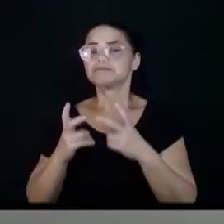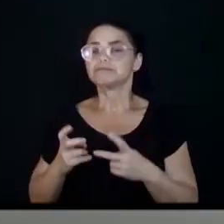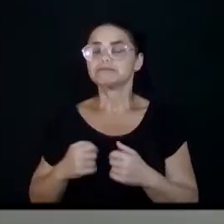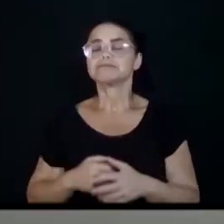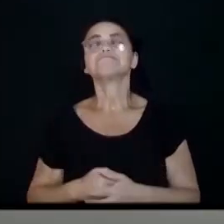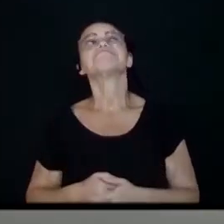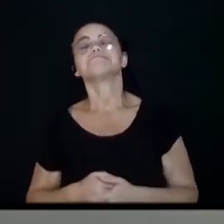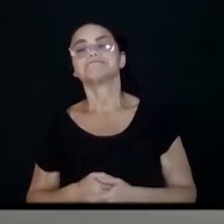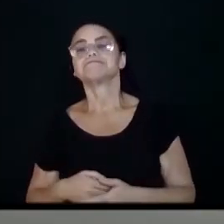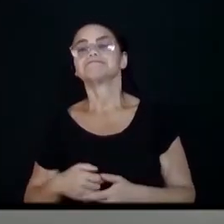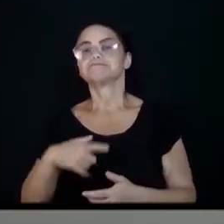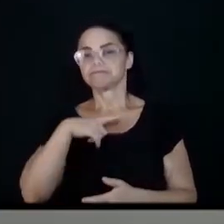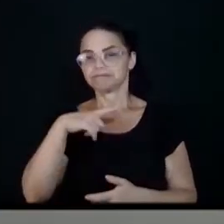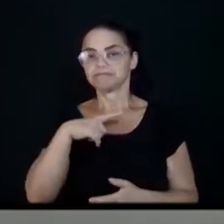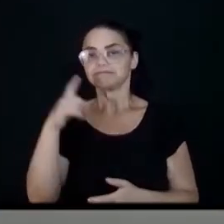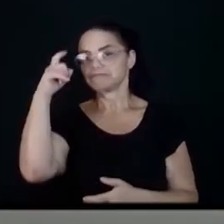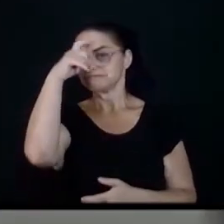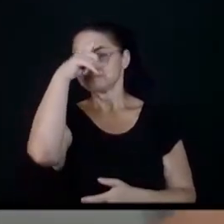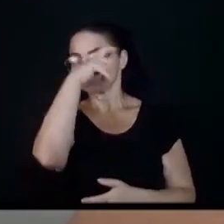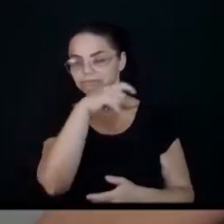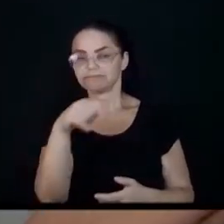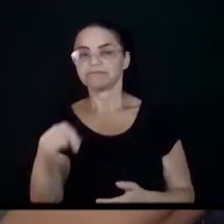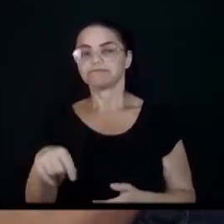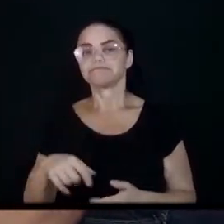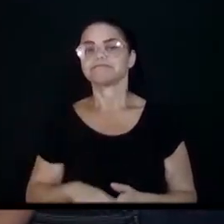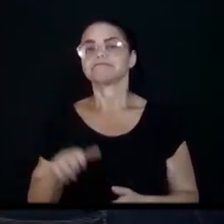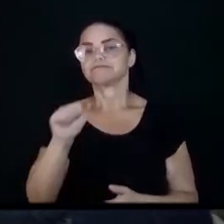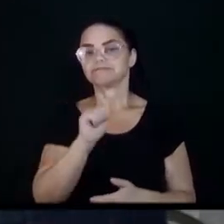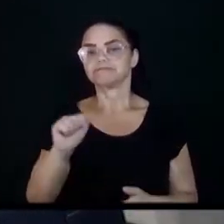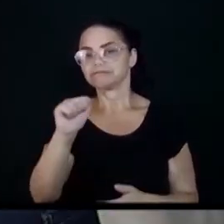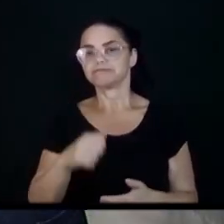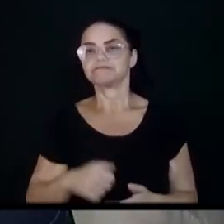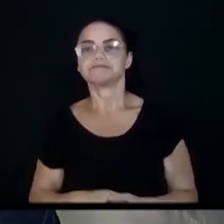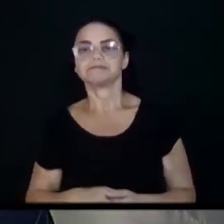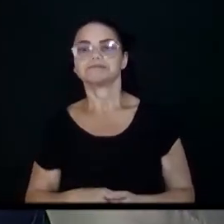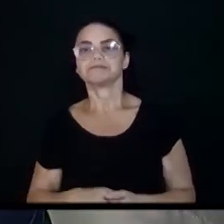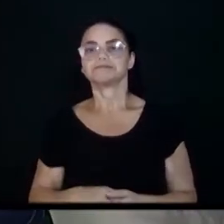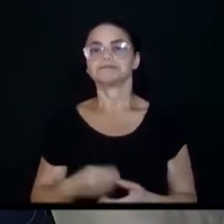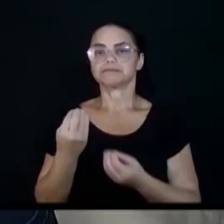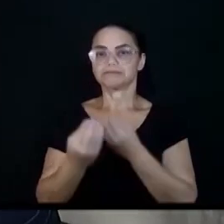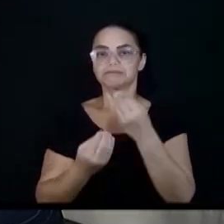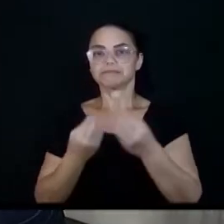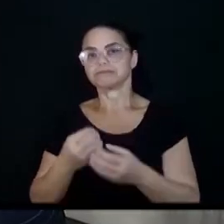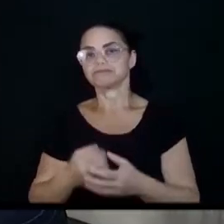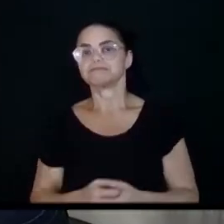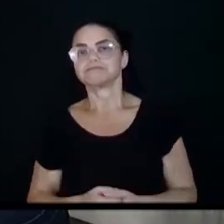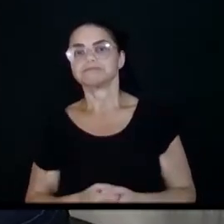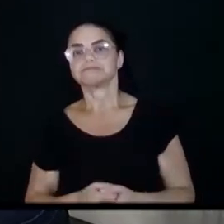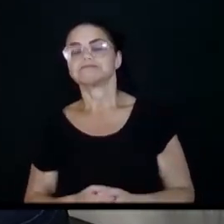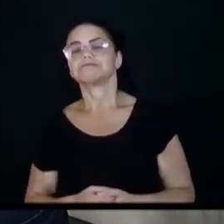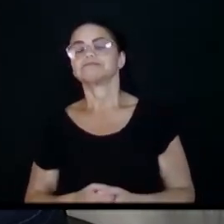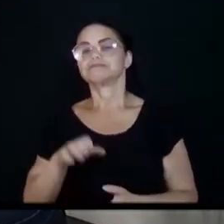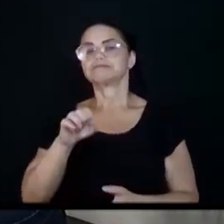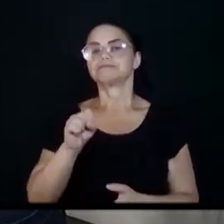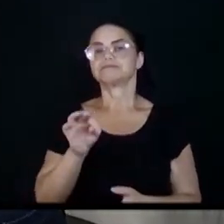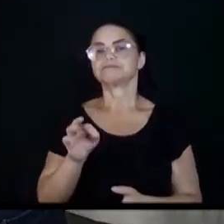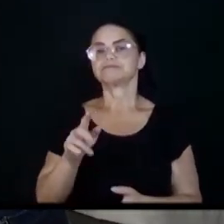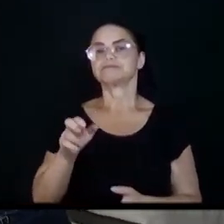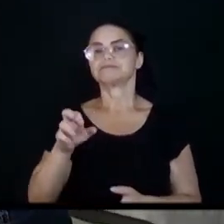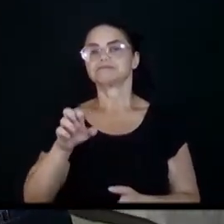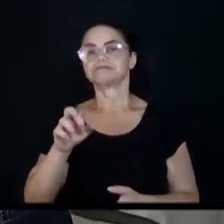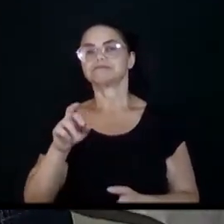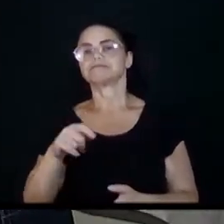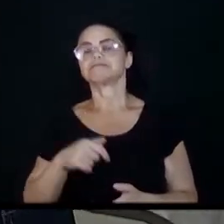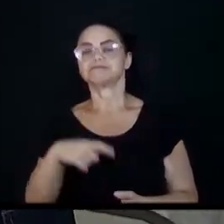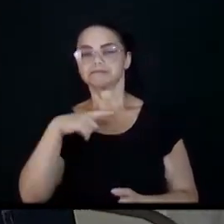mais dificuldade aqui na associação, né? Como a Esther disse, que tem esse